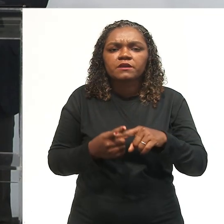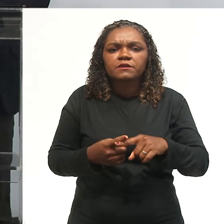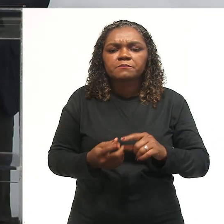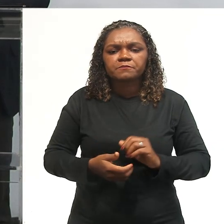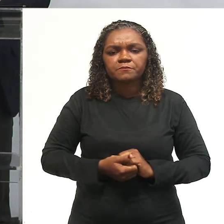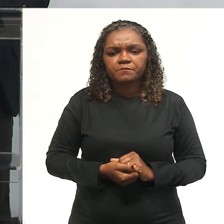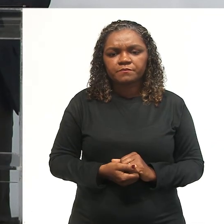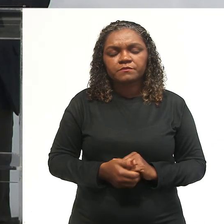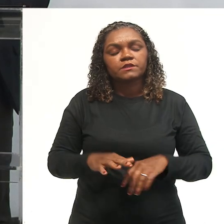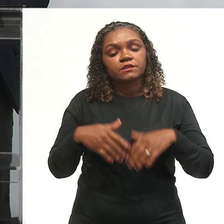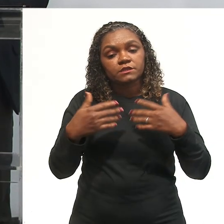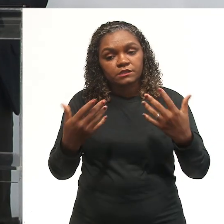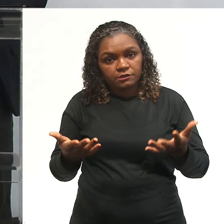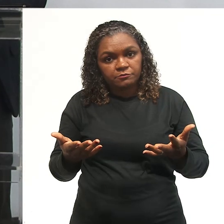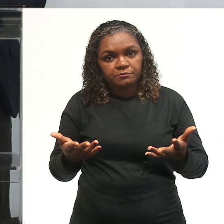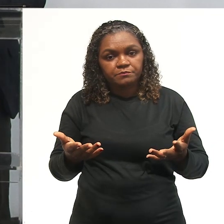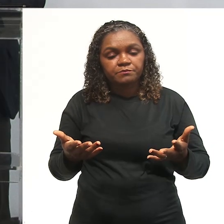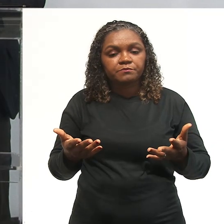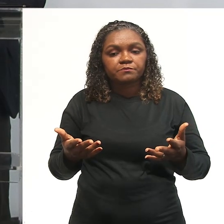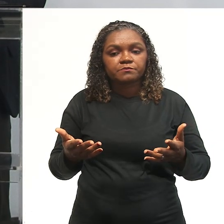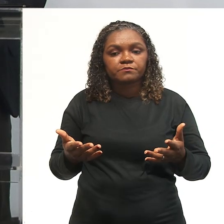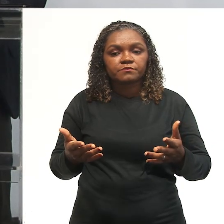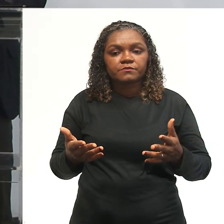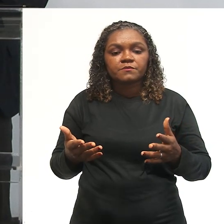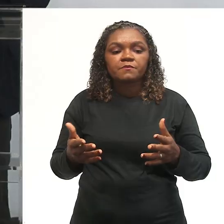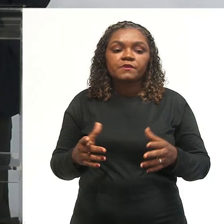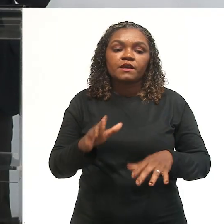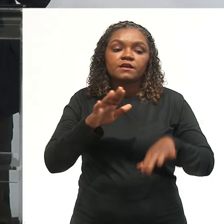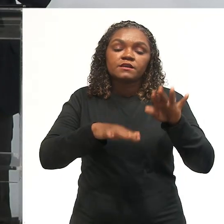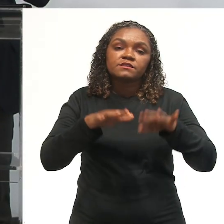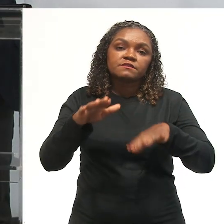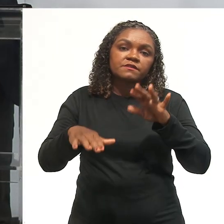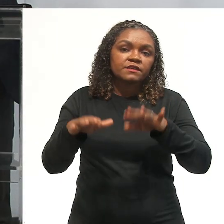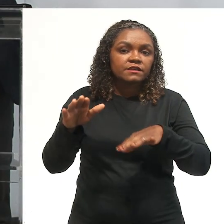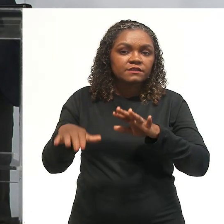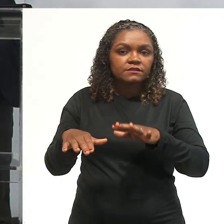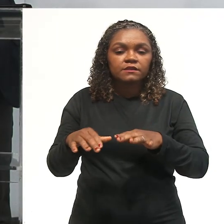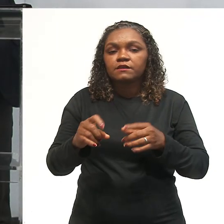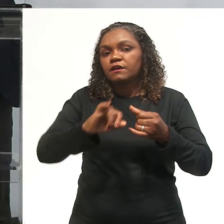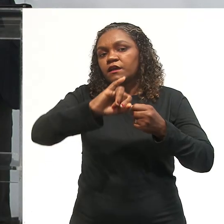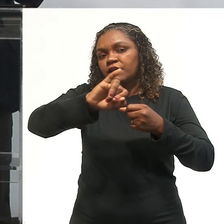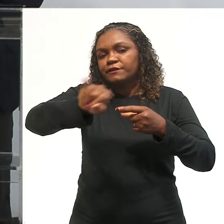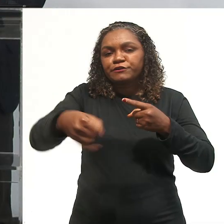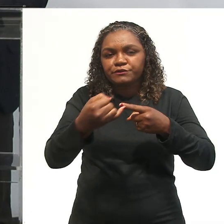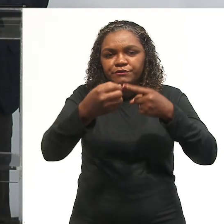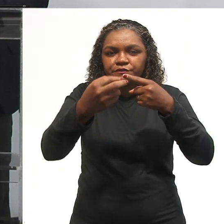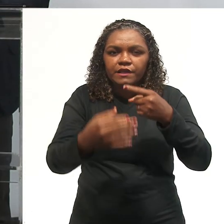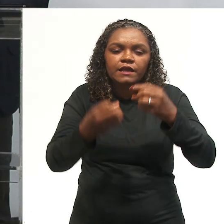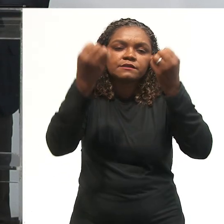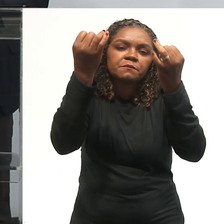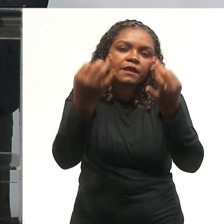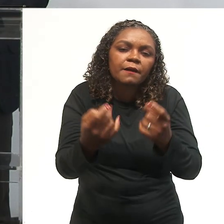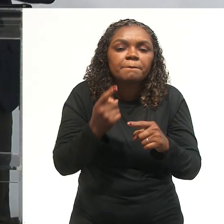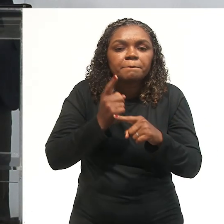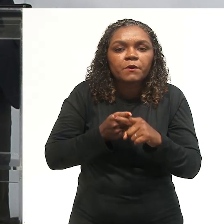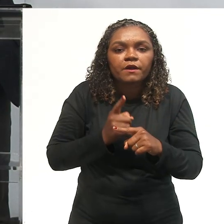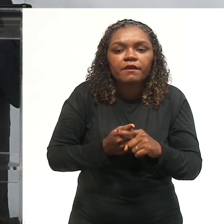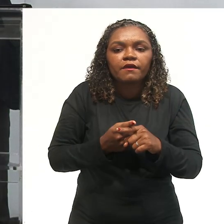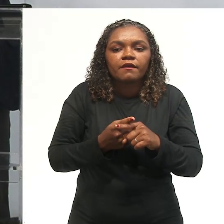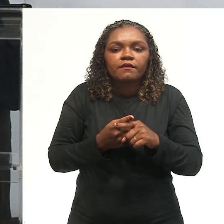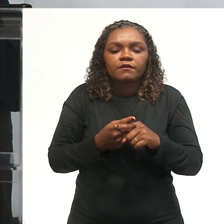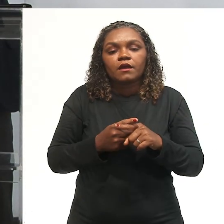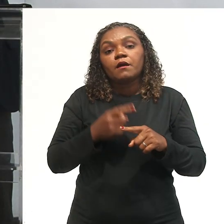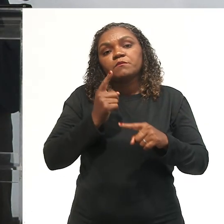essa justificativa ela é muito bem vista, né? Mas a grande verdade é que existem